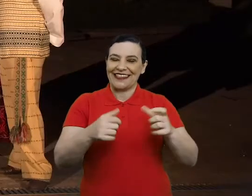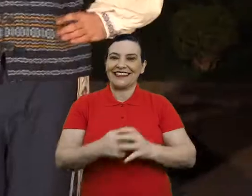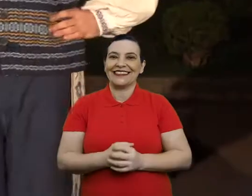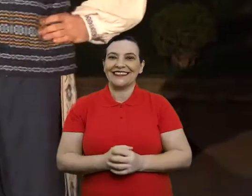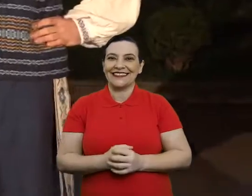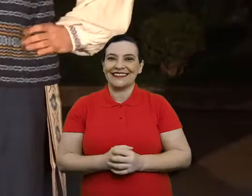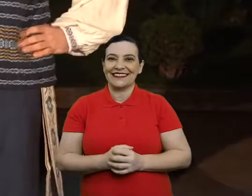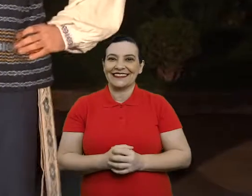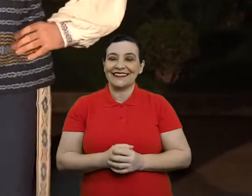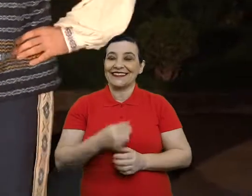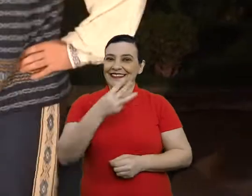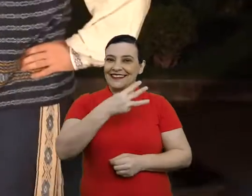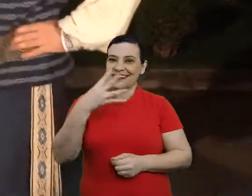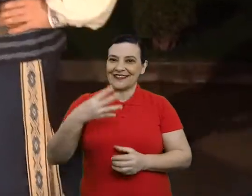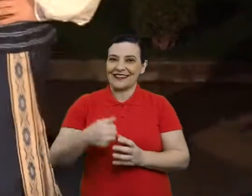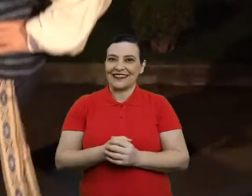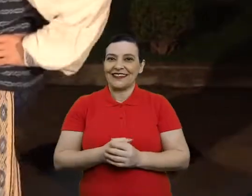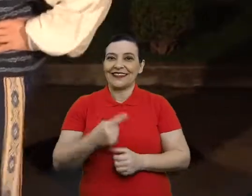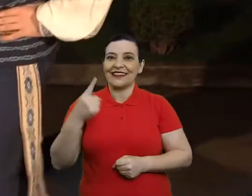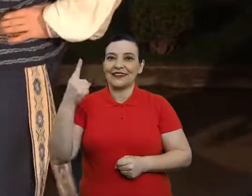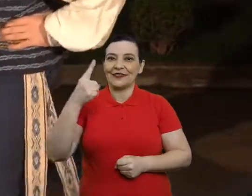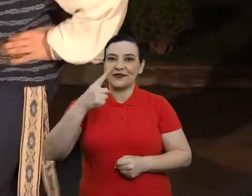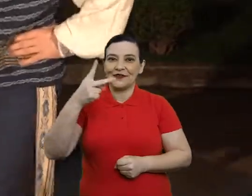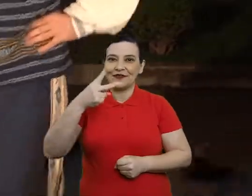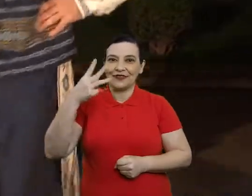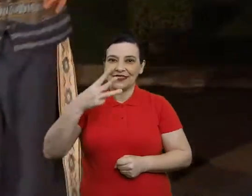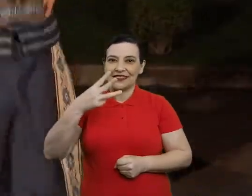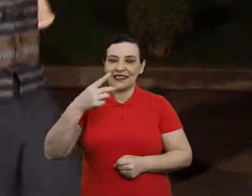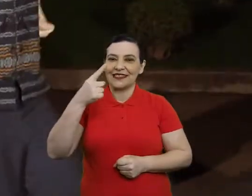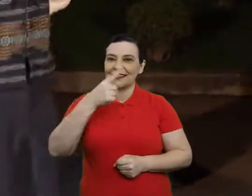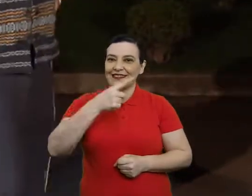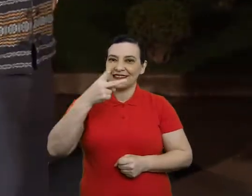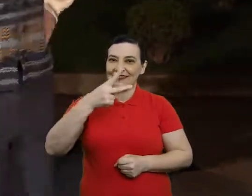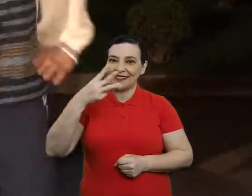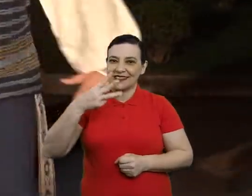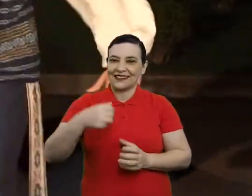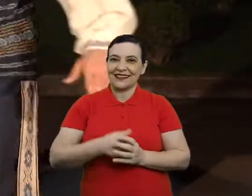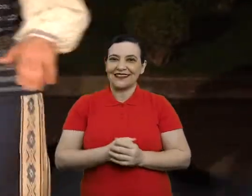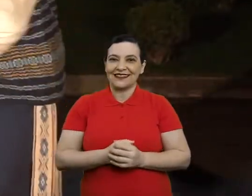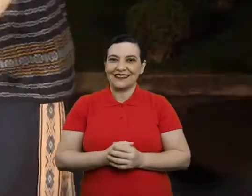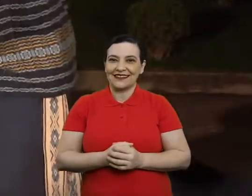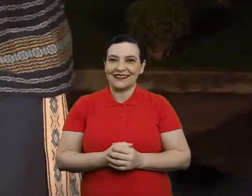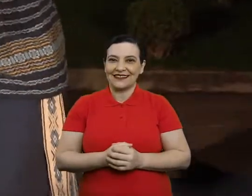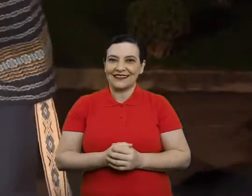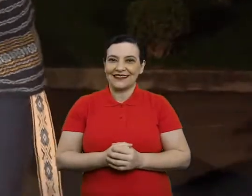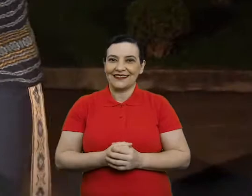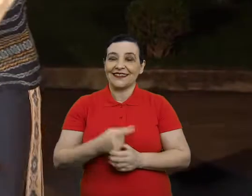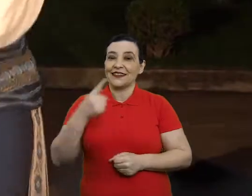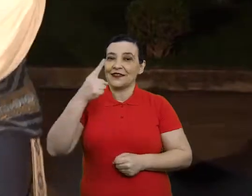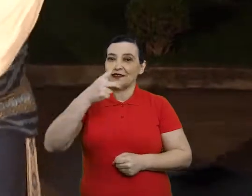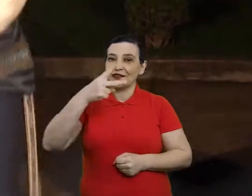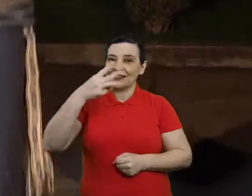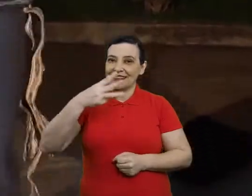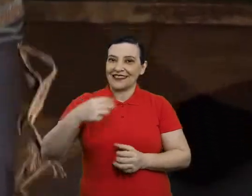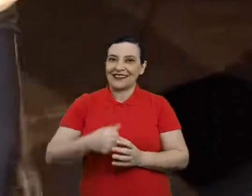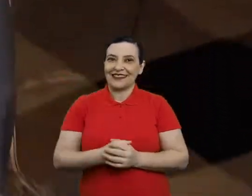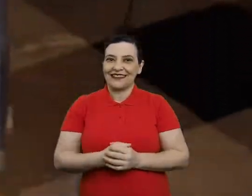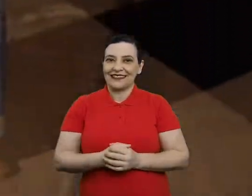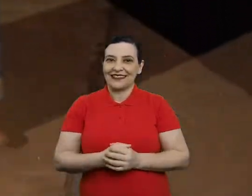Certo? Trisqueturi. Repetem um, a mesma dois, sequência. Três. Um, dois, três. Um, dois,